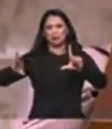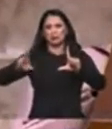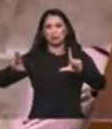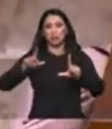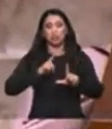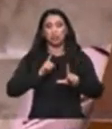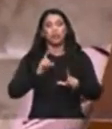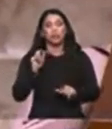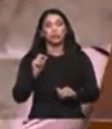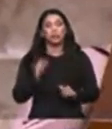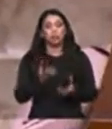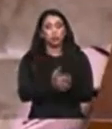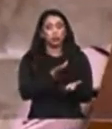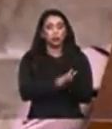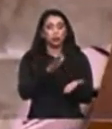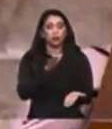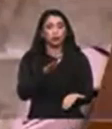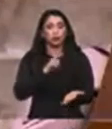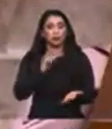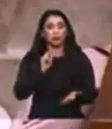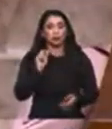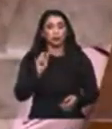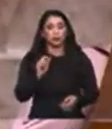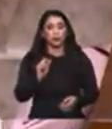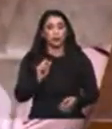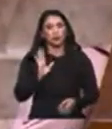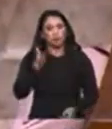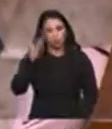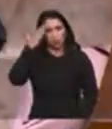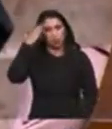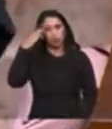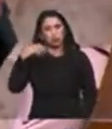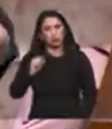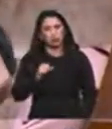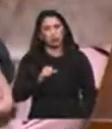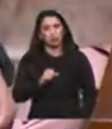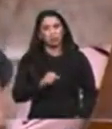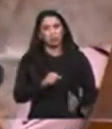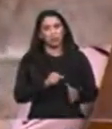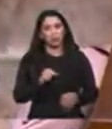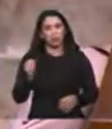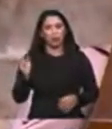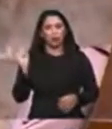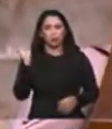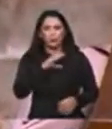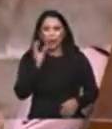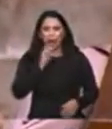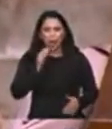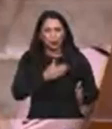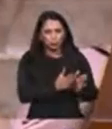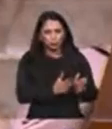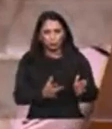que constam dos autos corroboram formalmente o que é consabido. O tempo passa muito rápido e as coisas